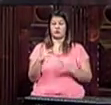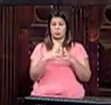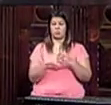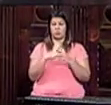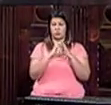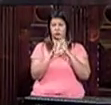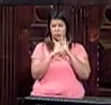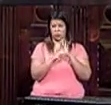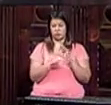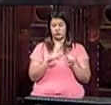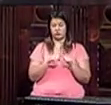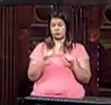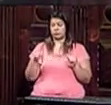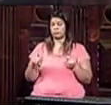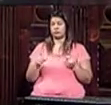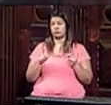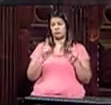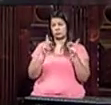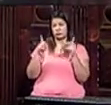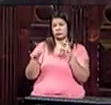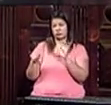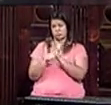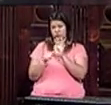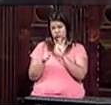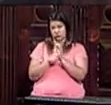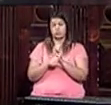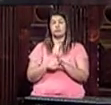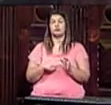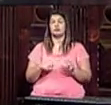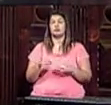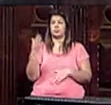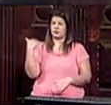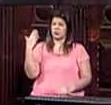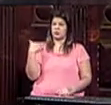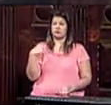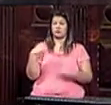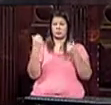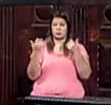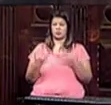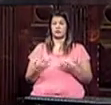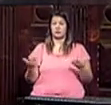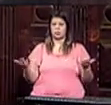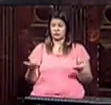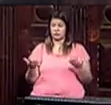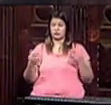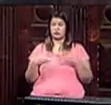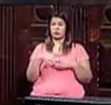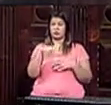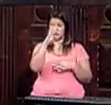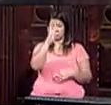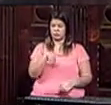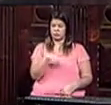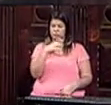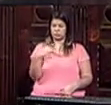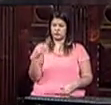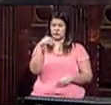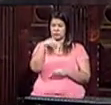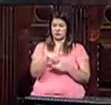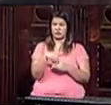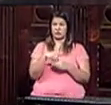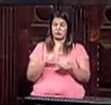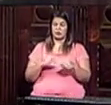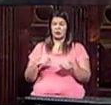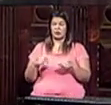Os jornais da semana passada nos mostravam que hoje, dentro da estrutura da organização criminosa